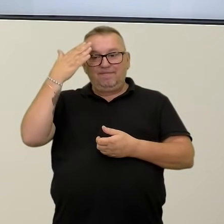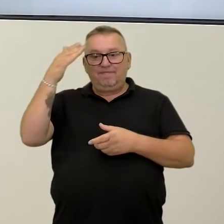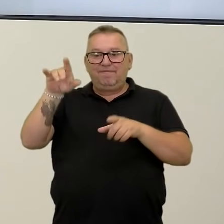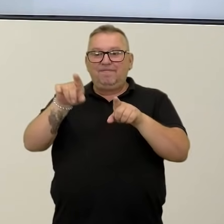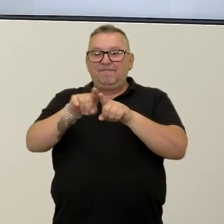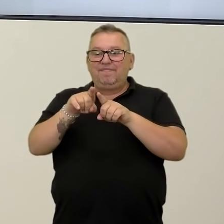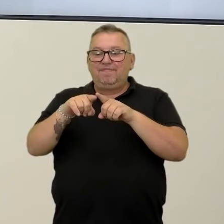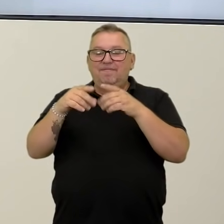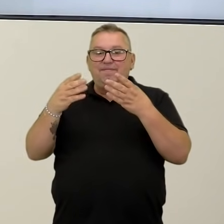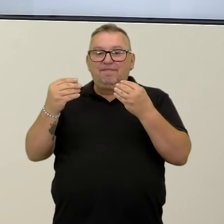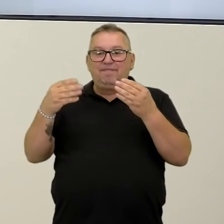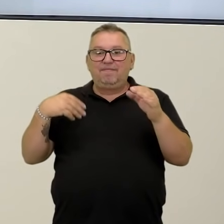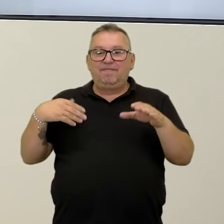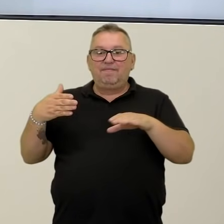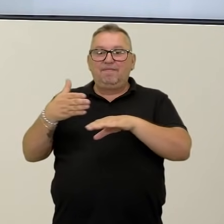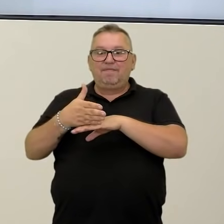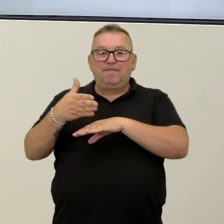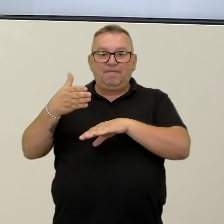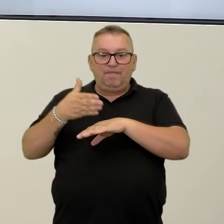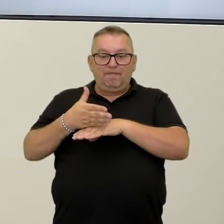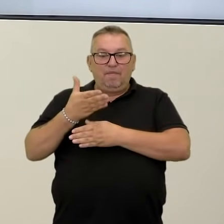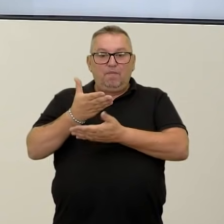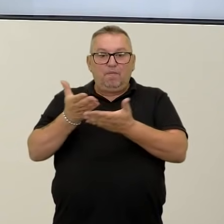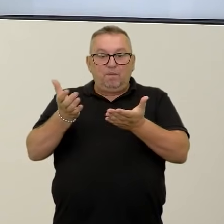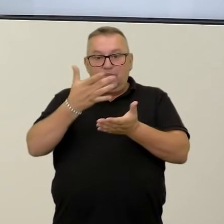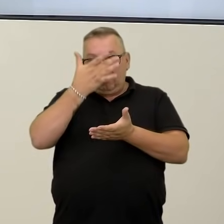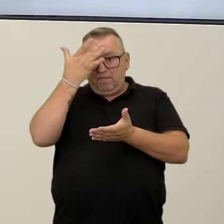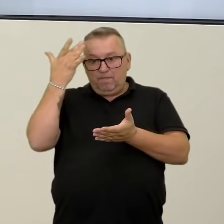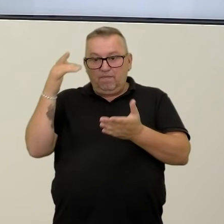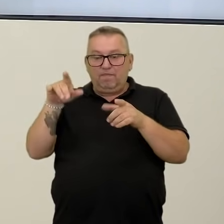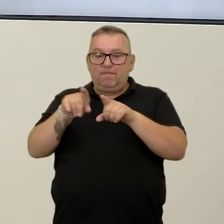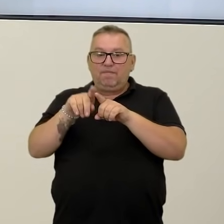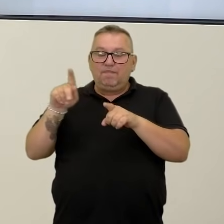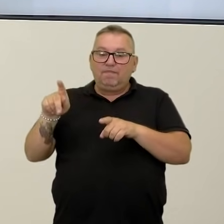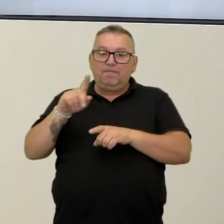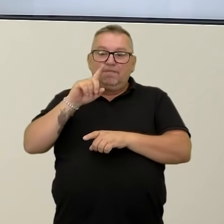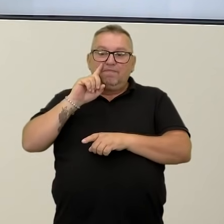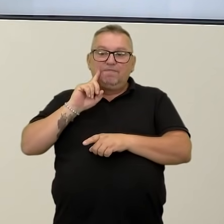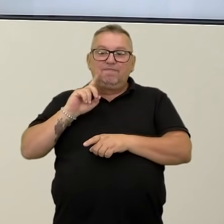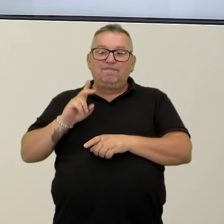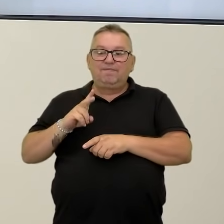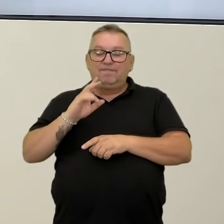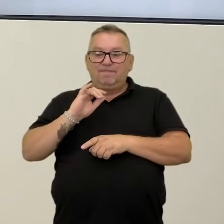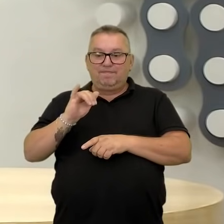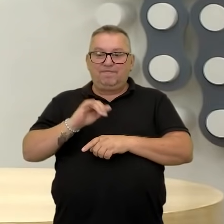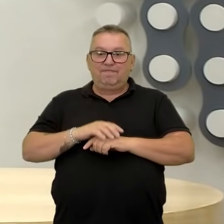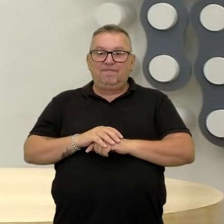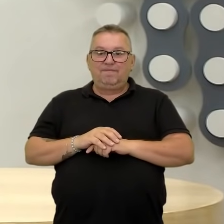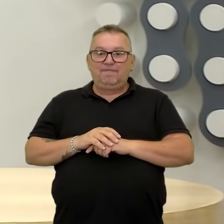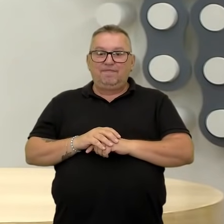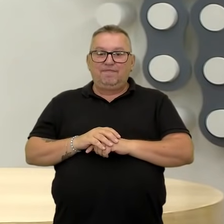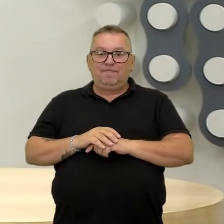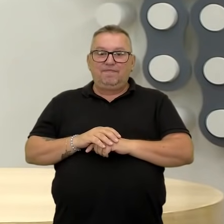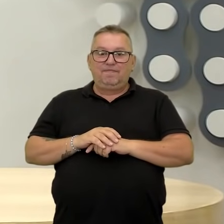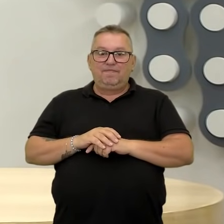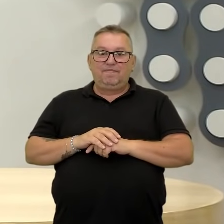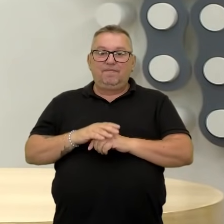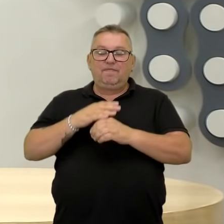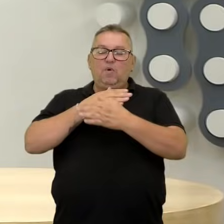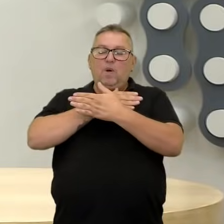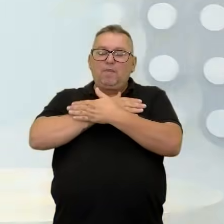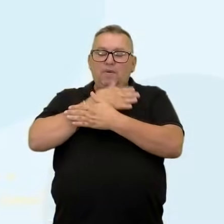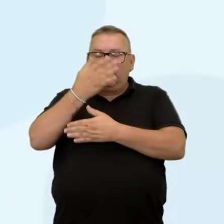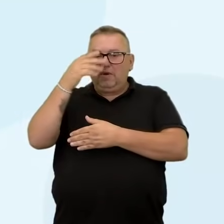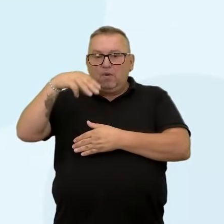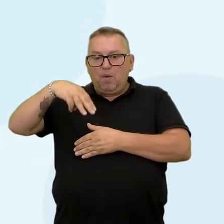agradecer demais a participação de todo mundo aí e o professor Magno sempre dá o recadinho final é isso aí um abraço para o pessoal aí